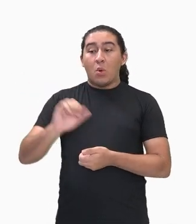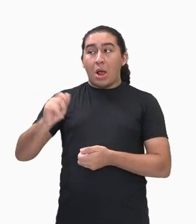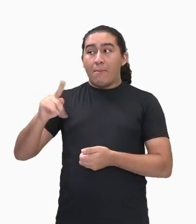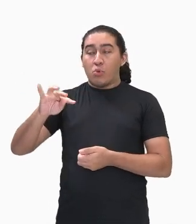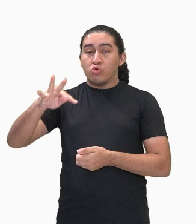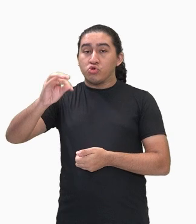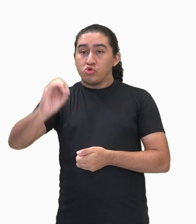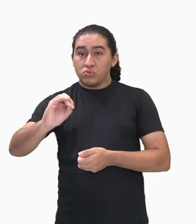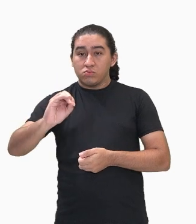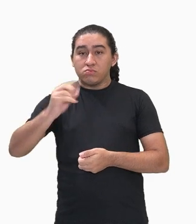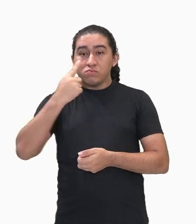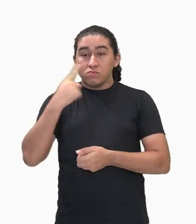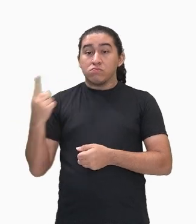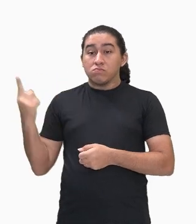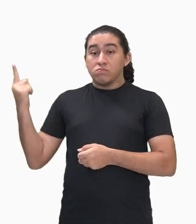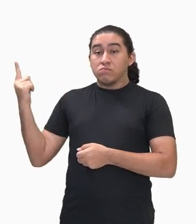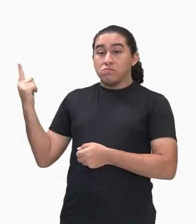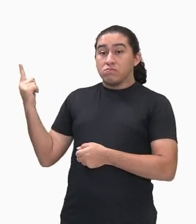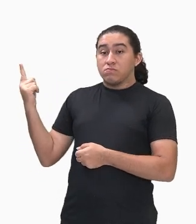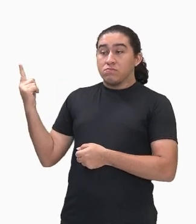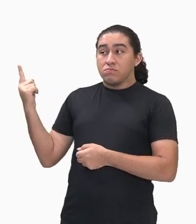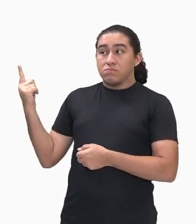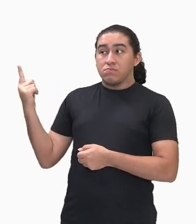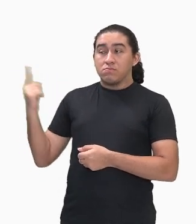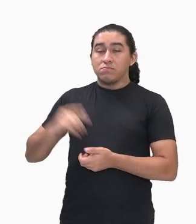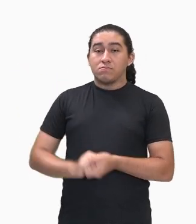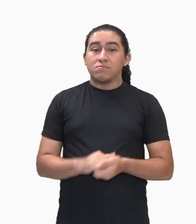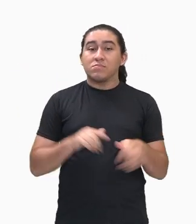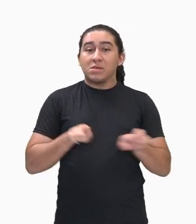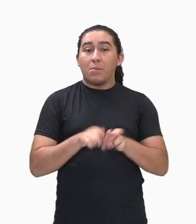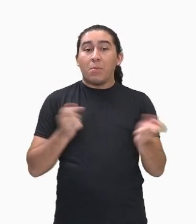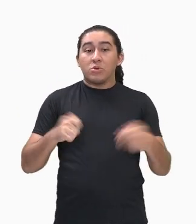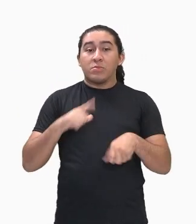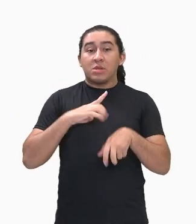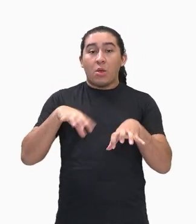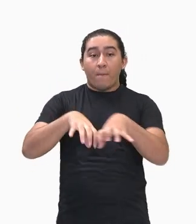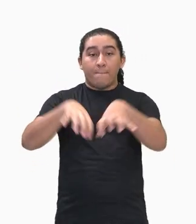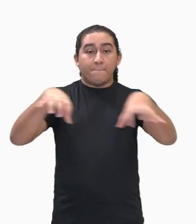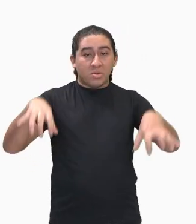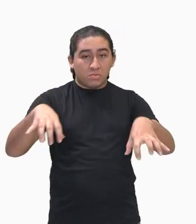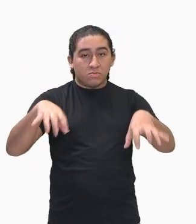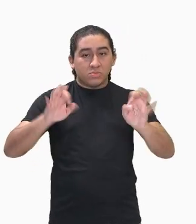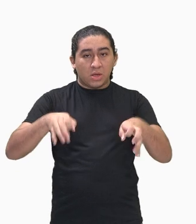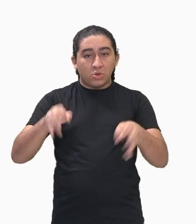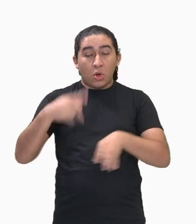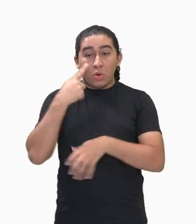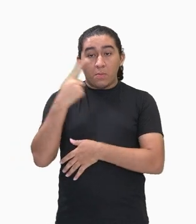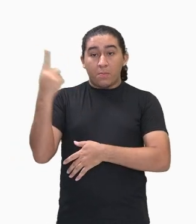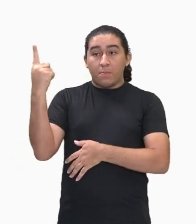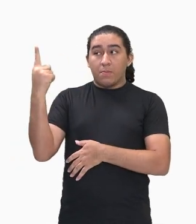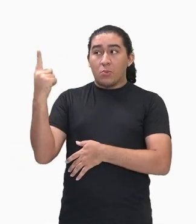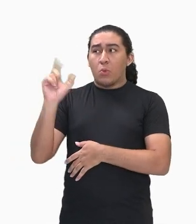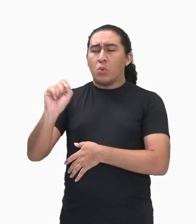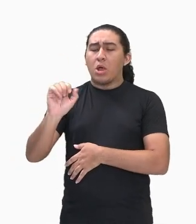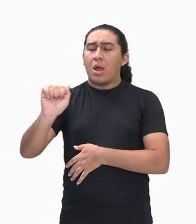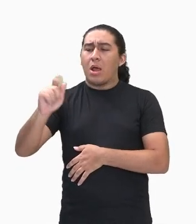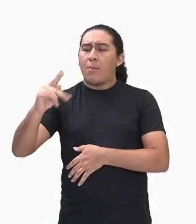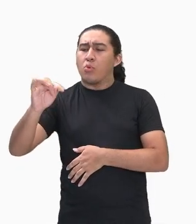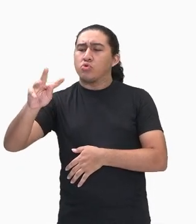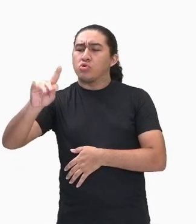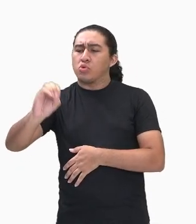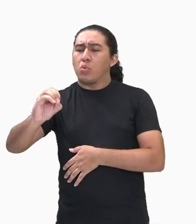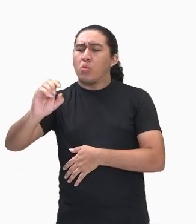aposto. Então, assim como o vocativo, ele também vai isolar o aposto. Então, vamos ver o que é um